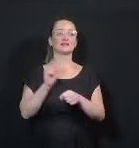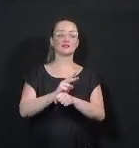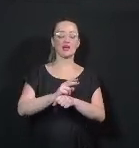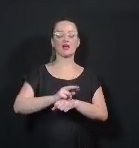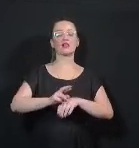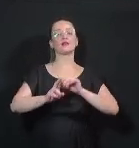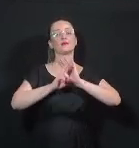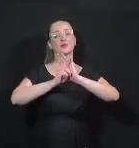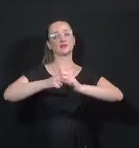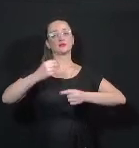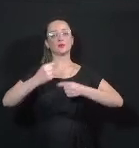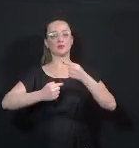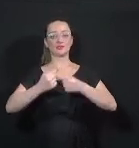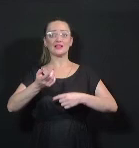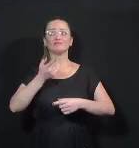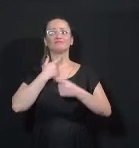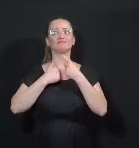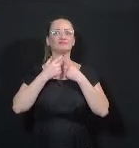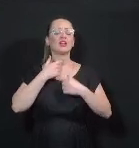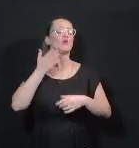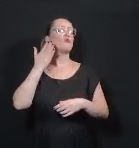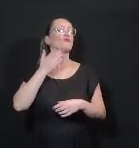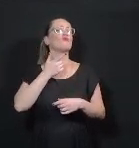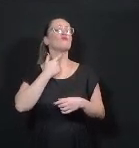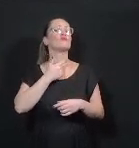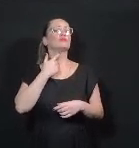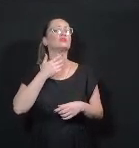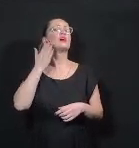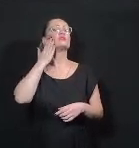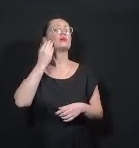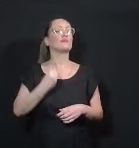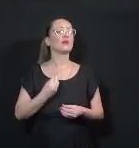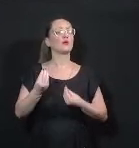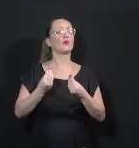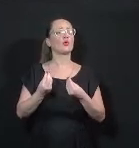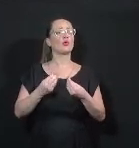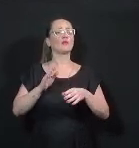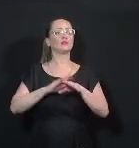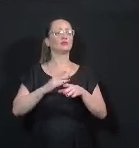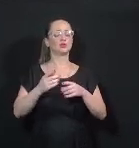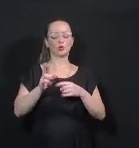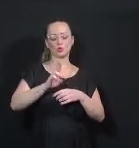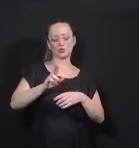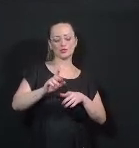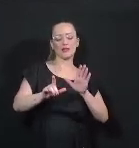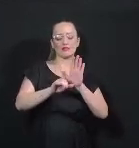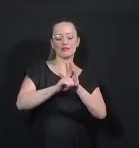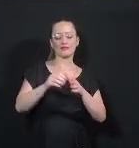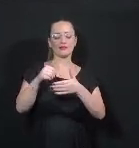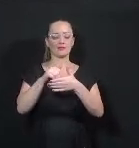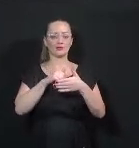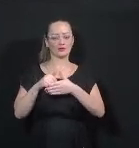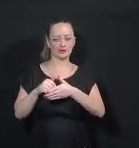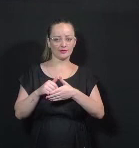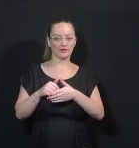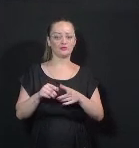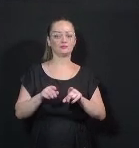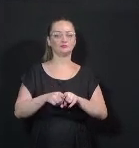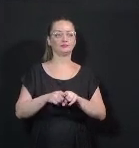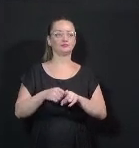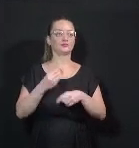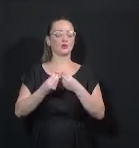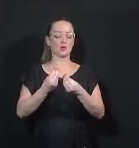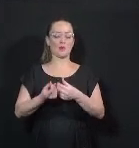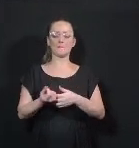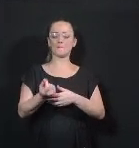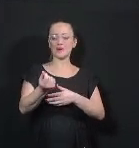representação política. Elas querem saber como manejar a legislação eleitoral, o preço